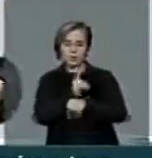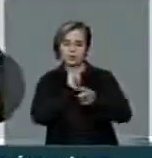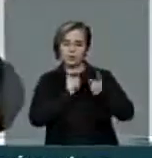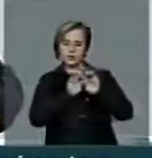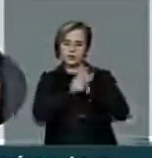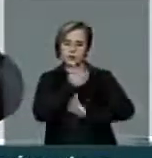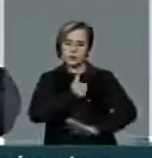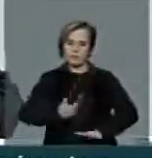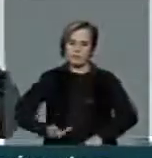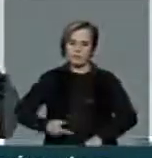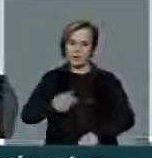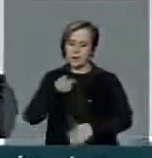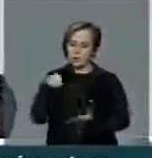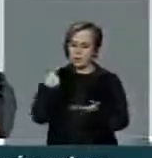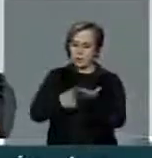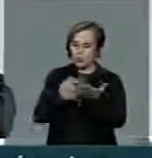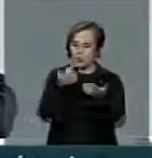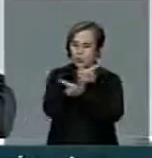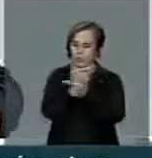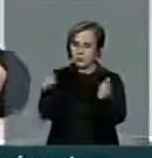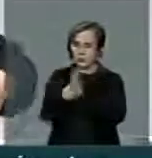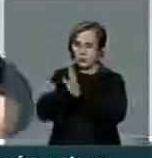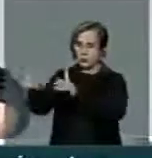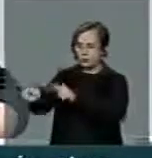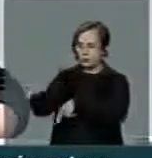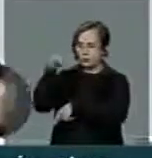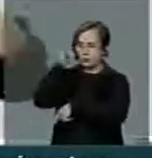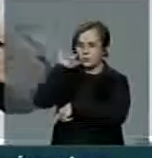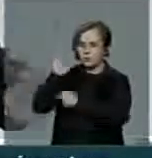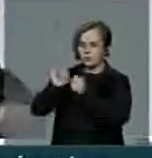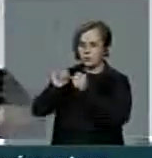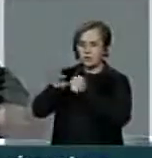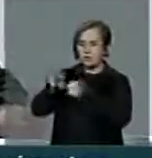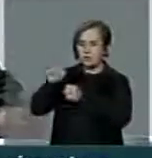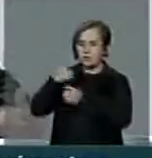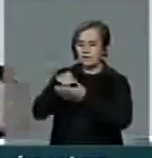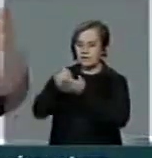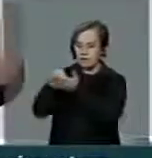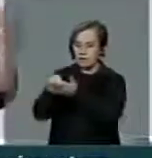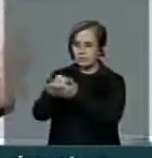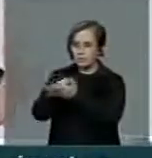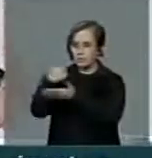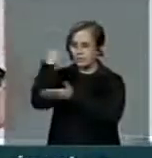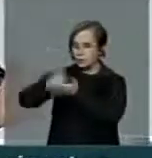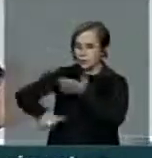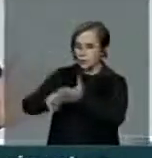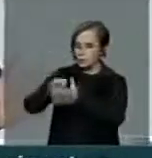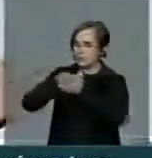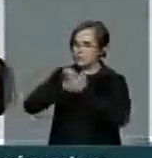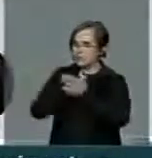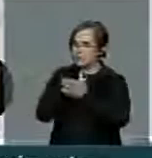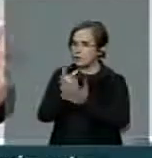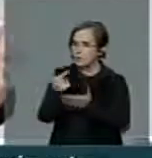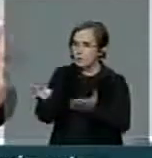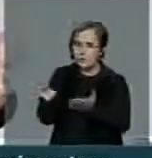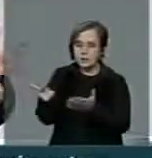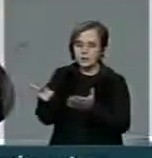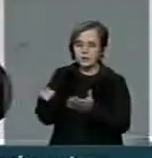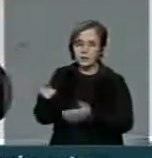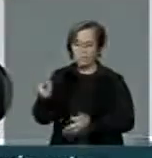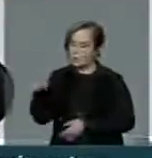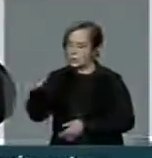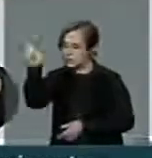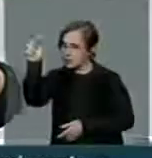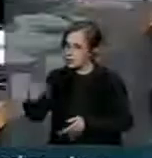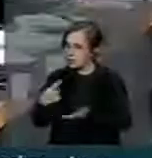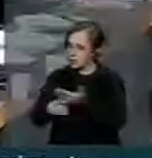que eu não tenho compromisso do produtor rural de que ele vai fazer aquilo para suspender uma multa. É voluntário. Não se esqueça disso. O termo de